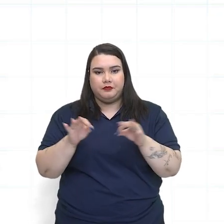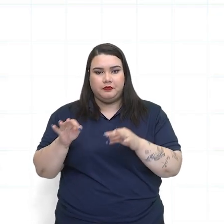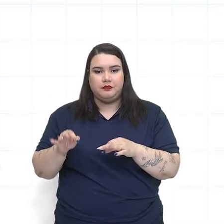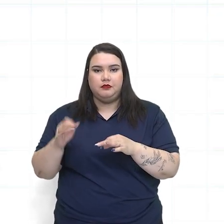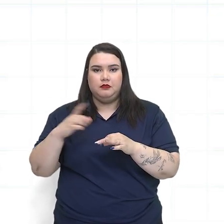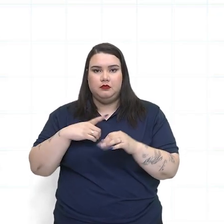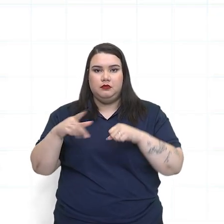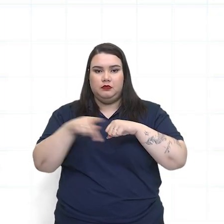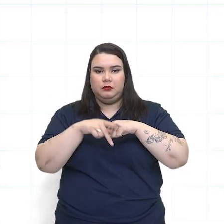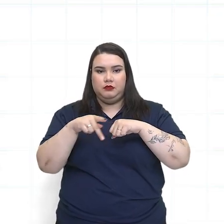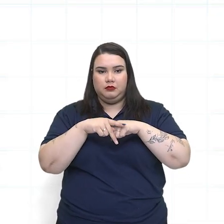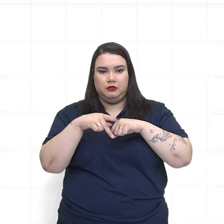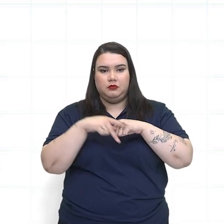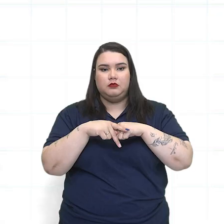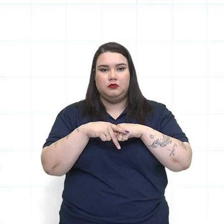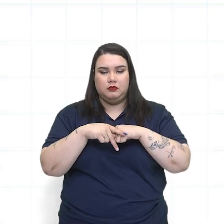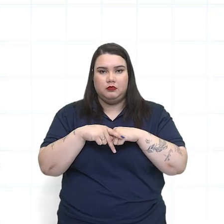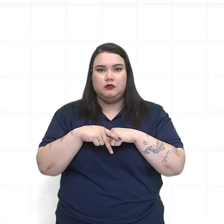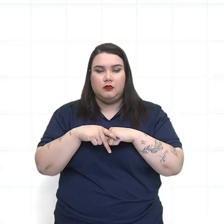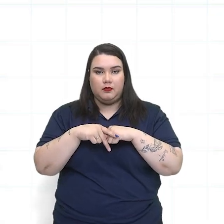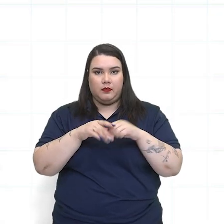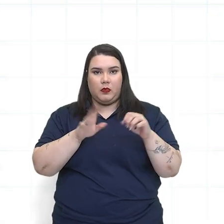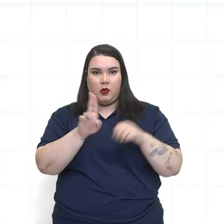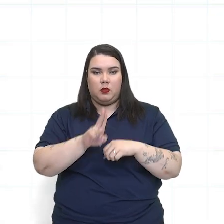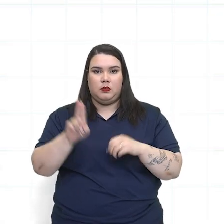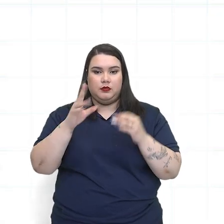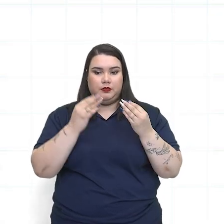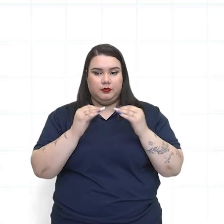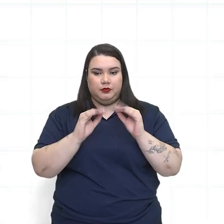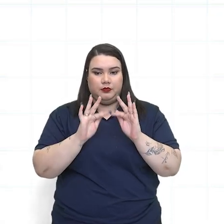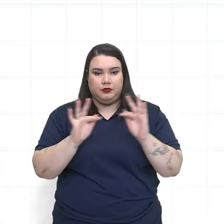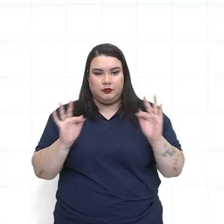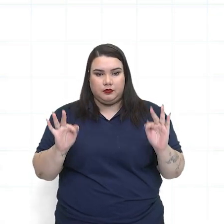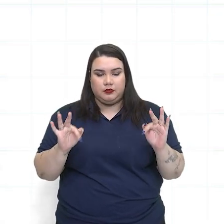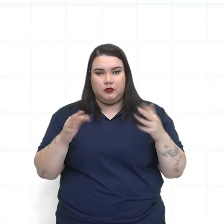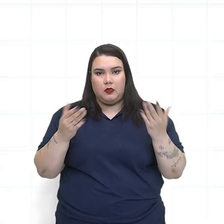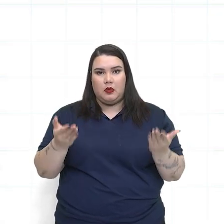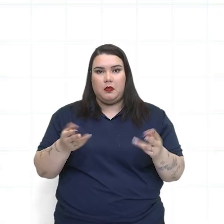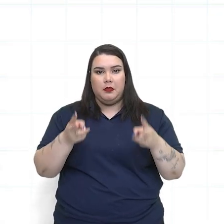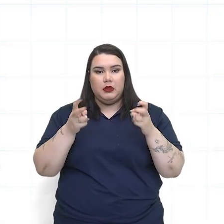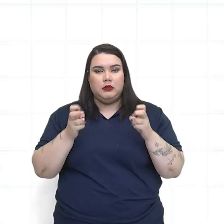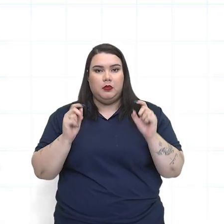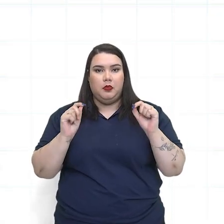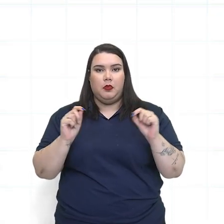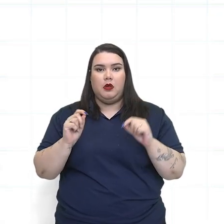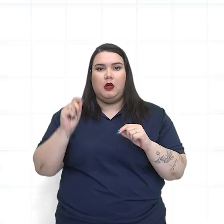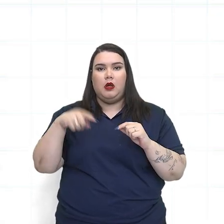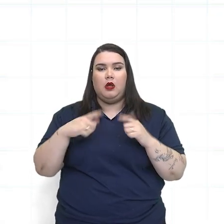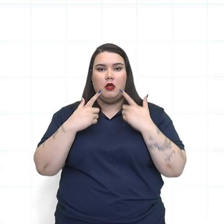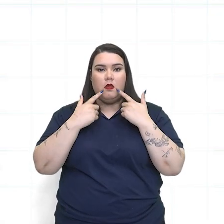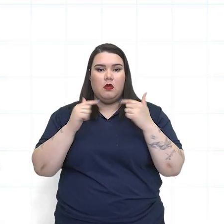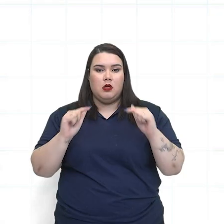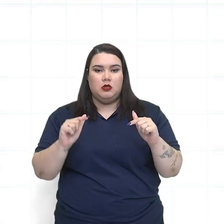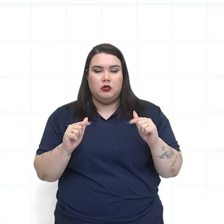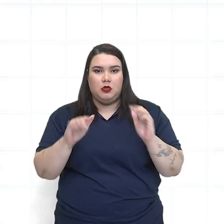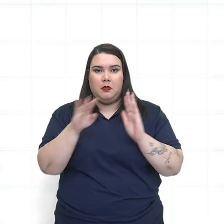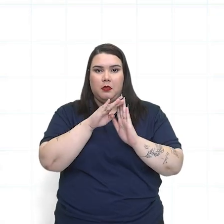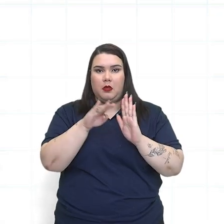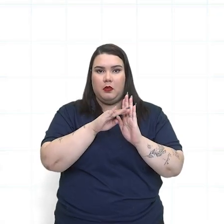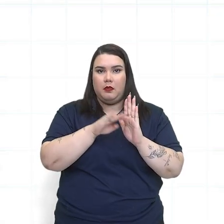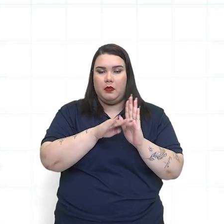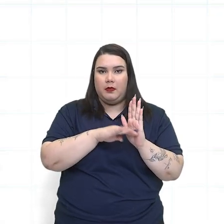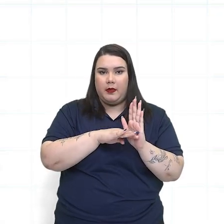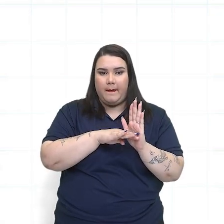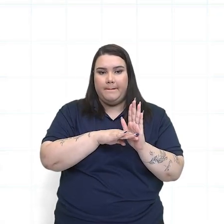o pronome oblíquo, né? Ajudá-lo, né? Então, aí você observa que é uma linguagem padronizada, a